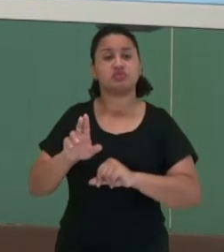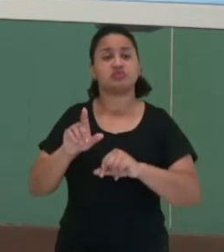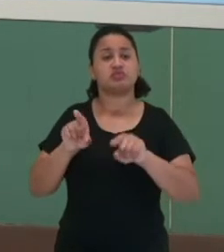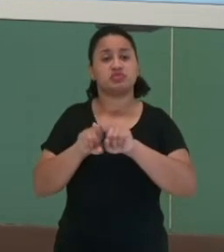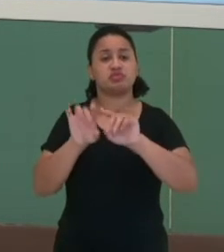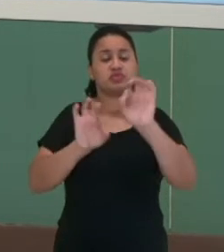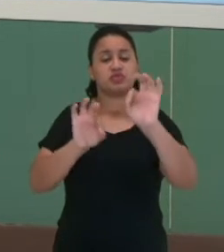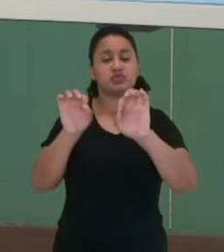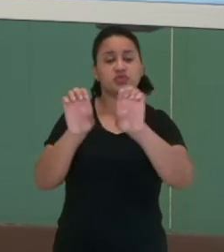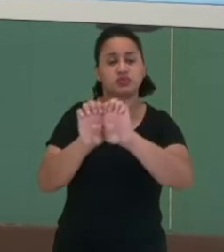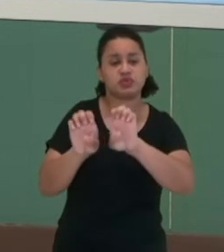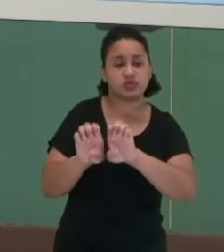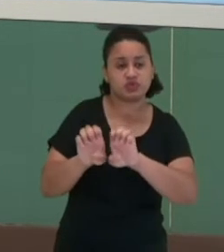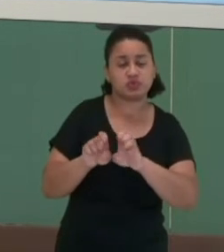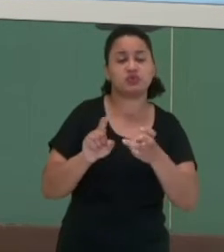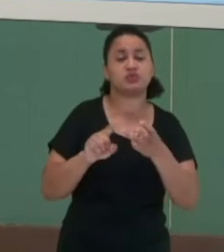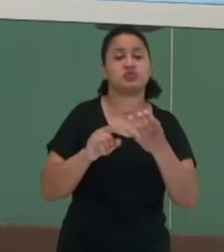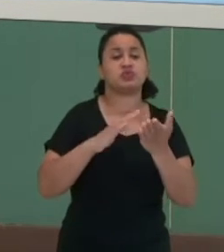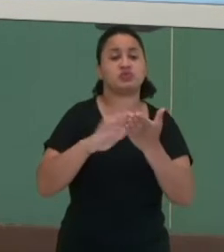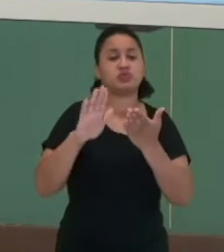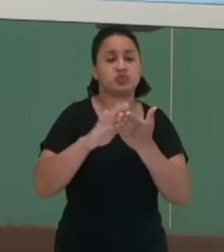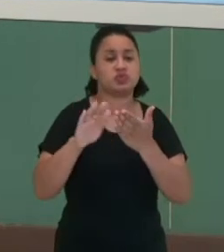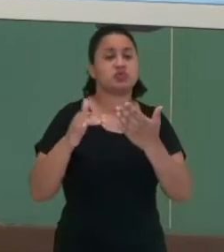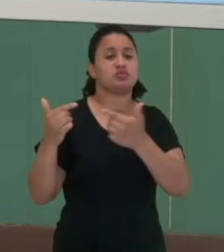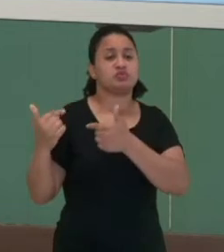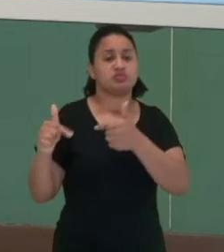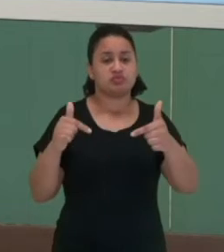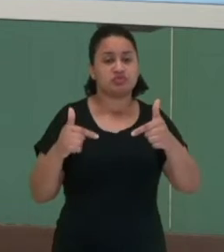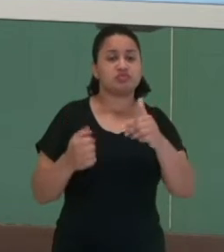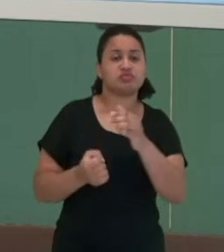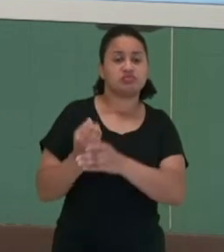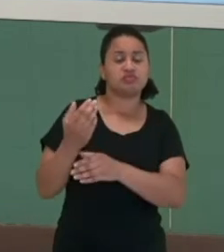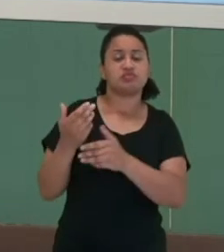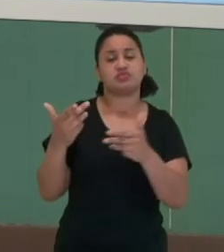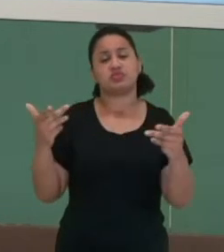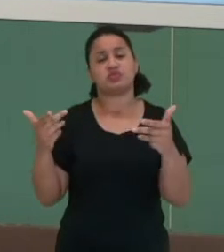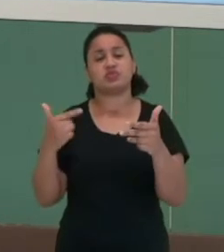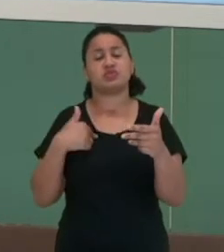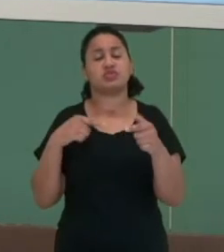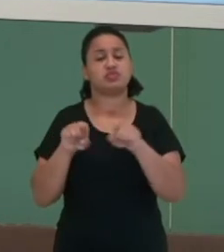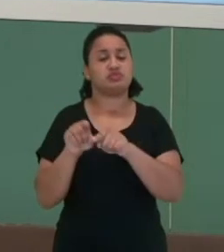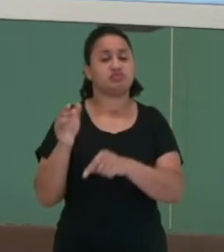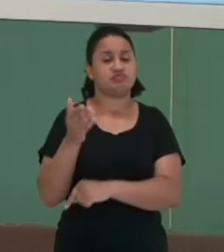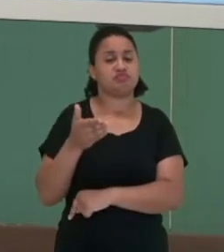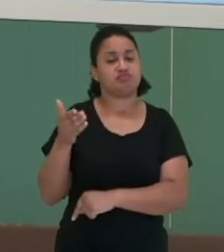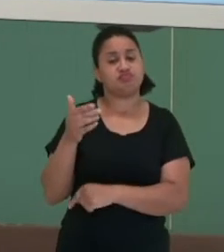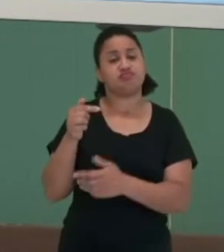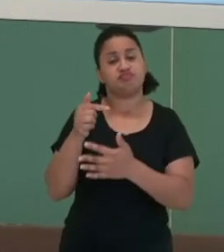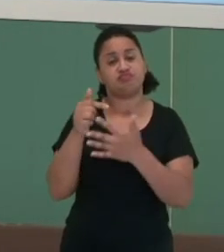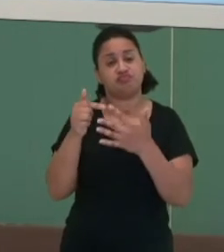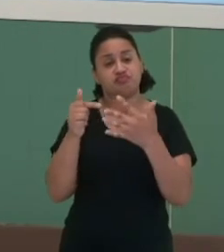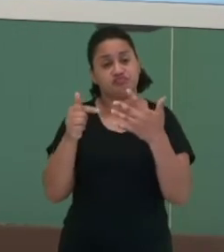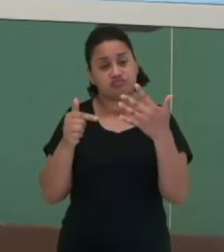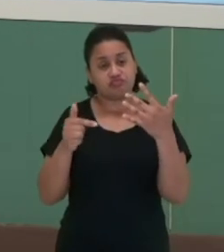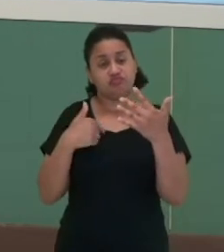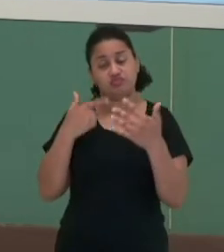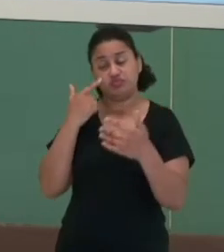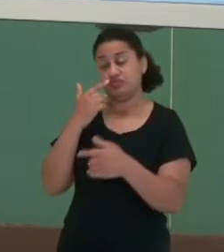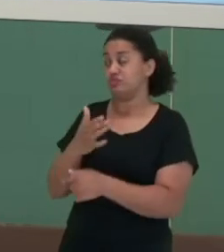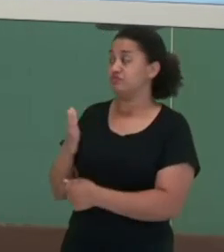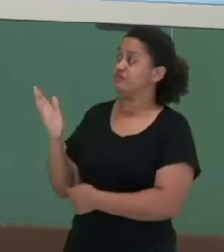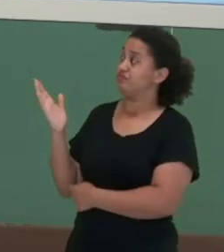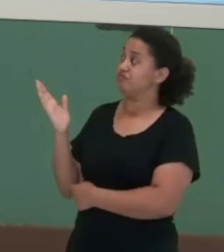Infraestrutura, consumo, trabalho, produção de bens e serviços são os